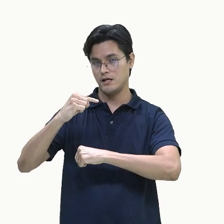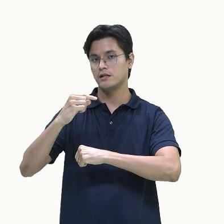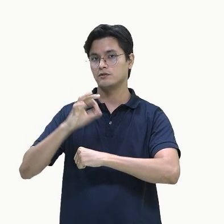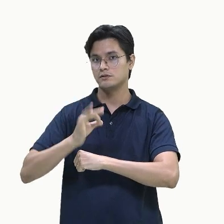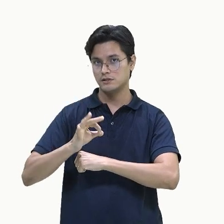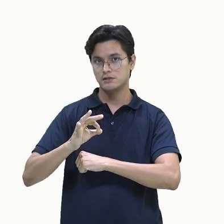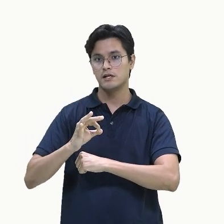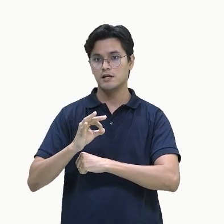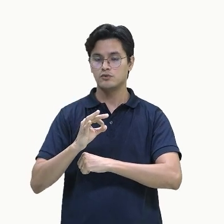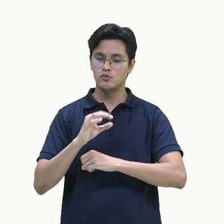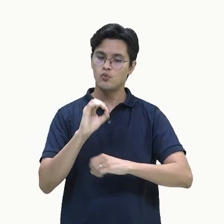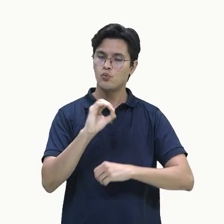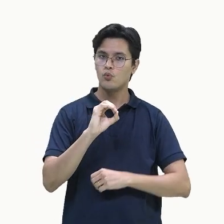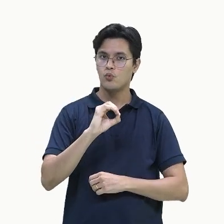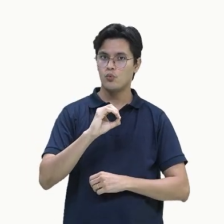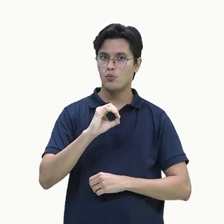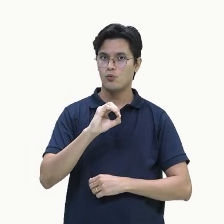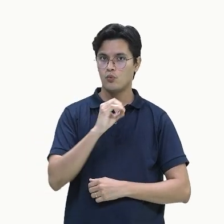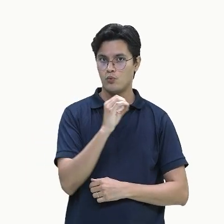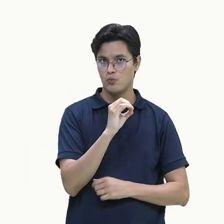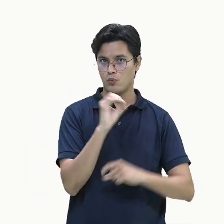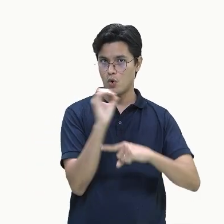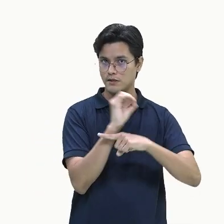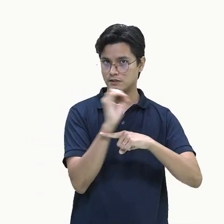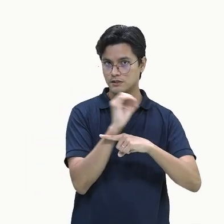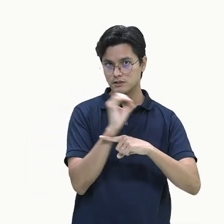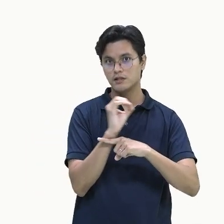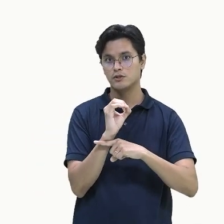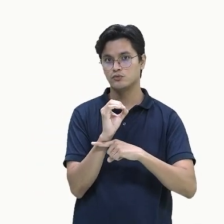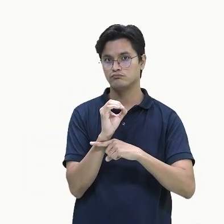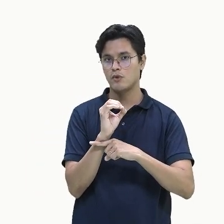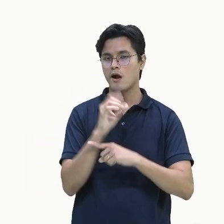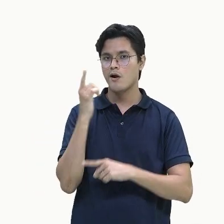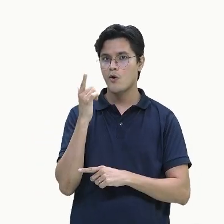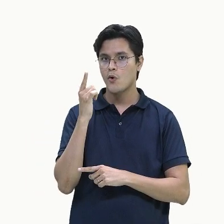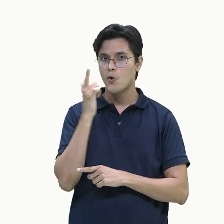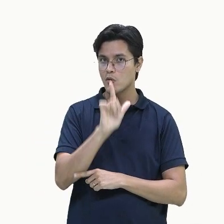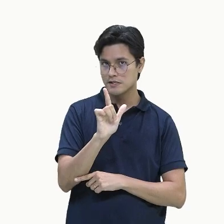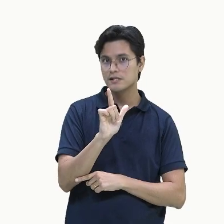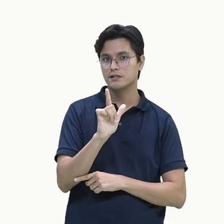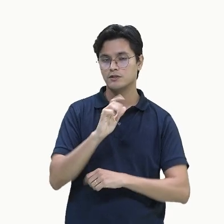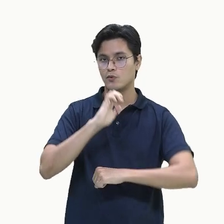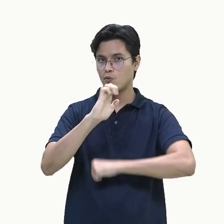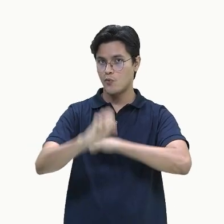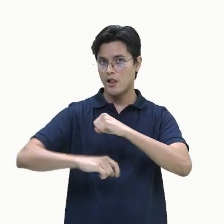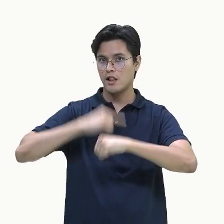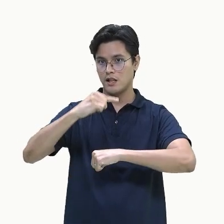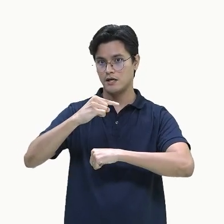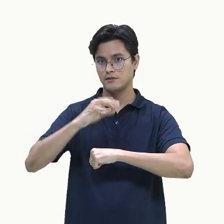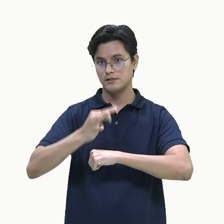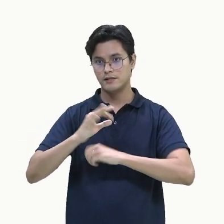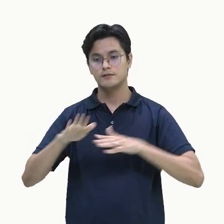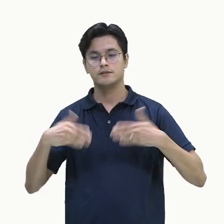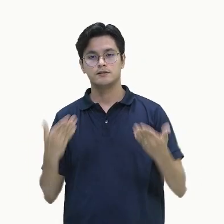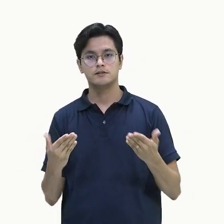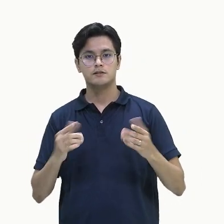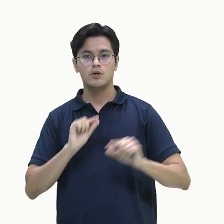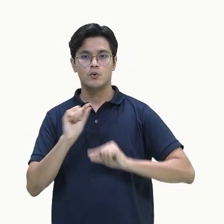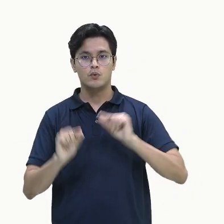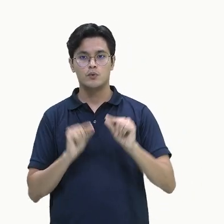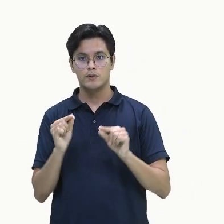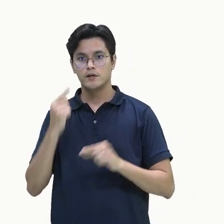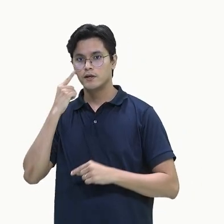tá? E aí a base é uma substância que pode aceitar prótons. Então,